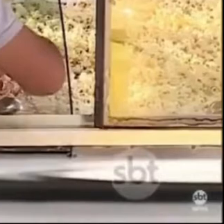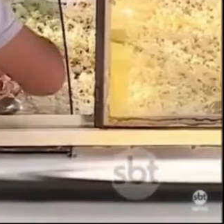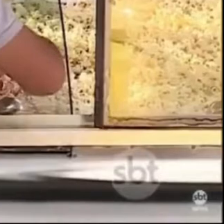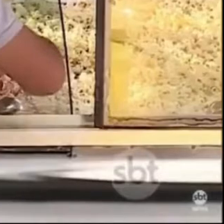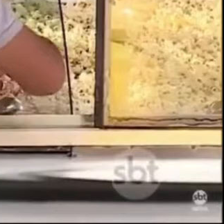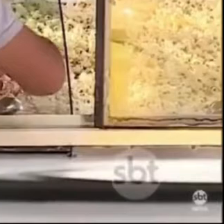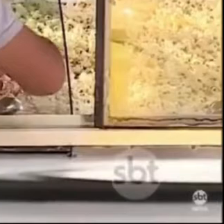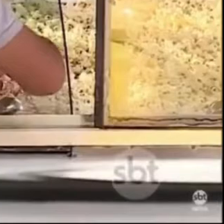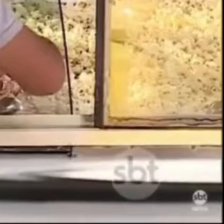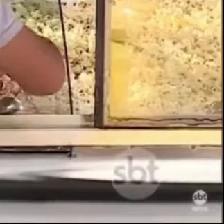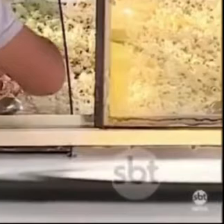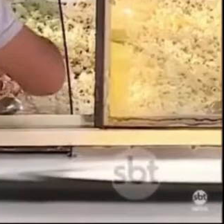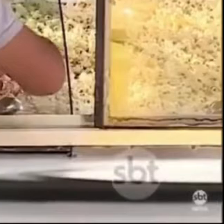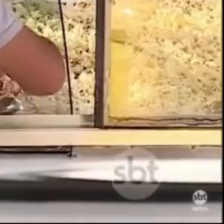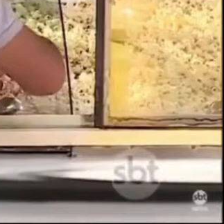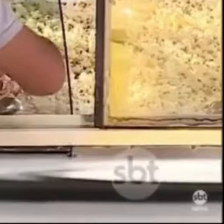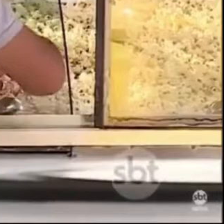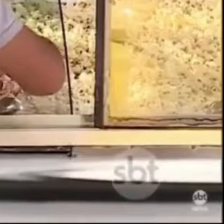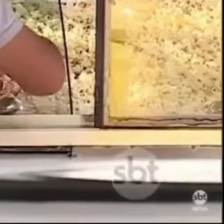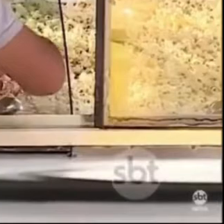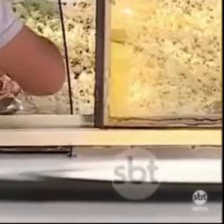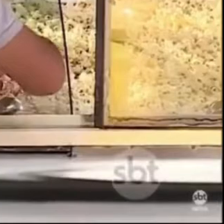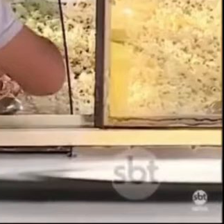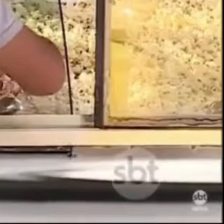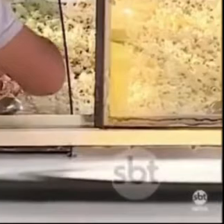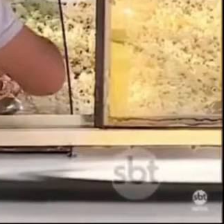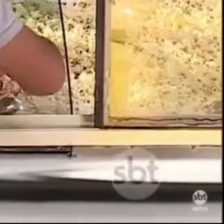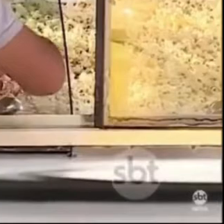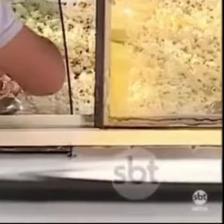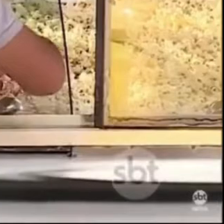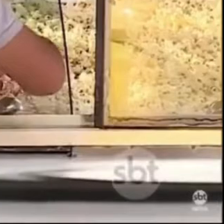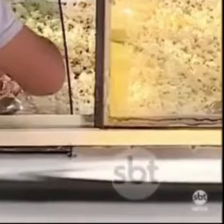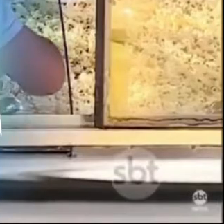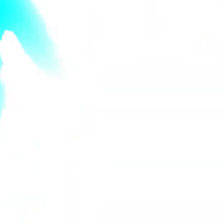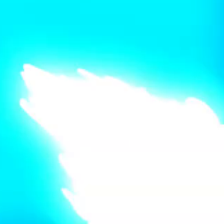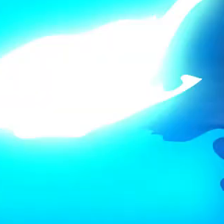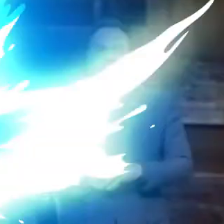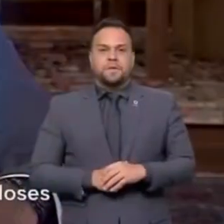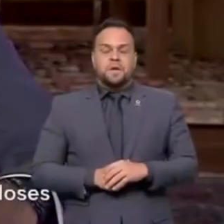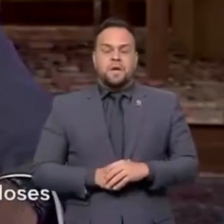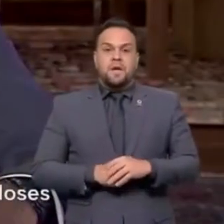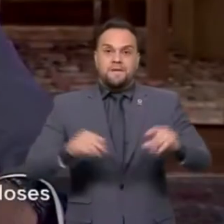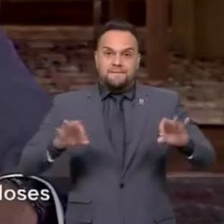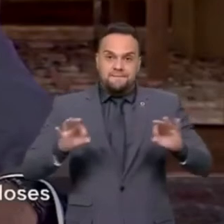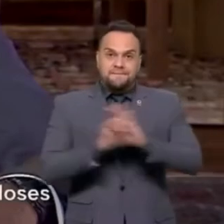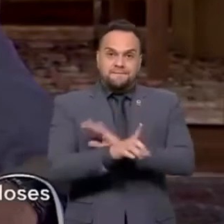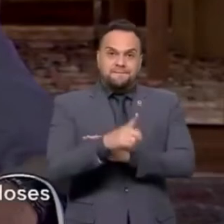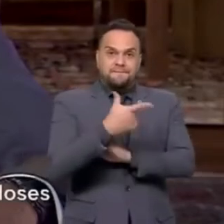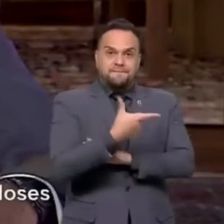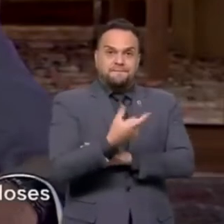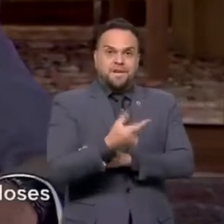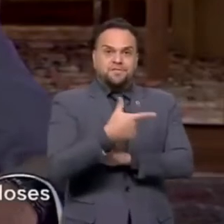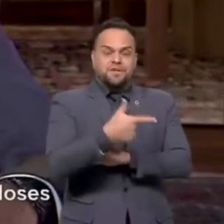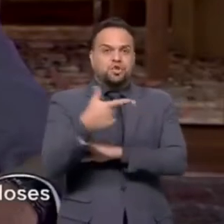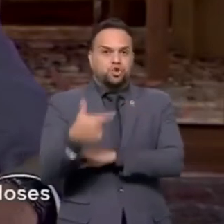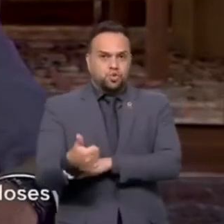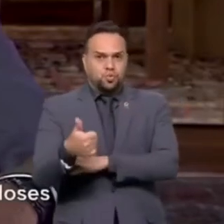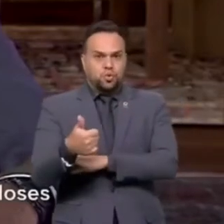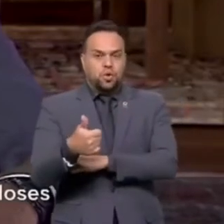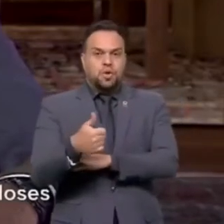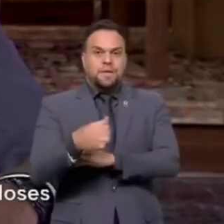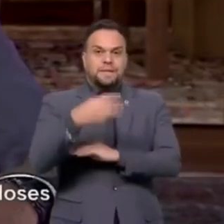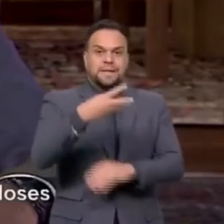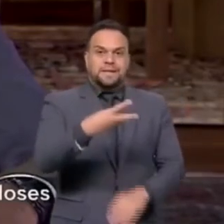na história desse país foi tão necessária uma oposição a um governo. Encerramos o ano de 2021